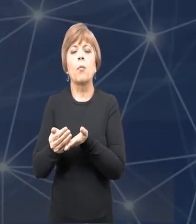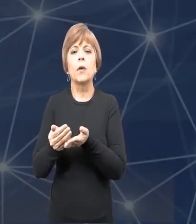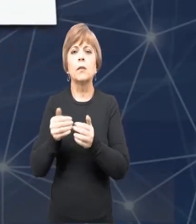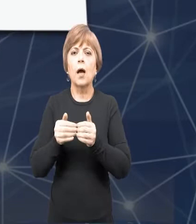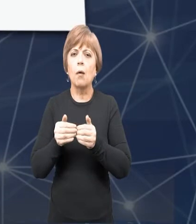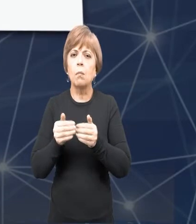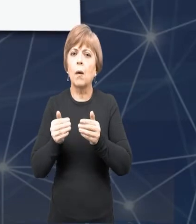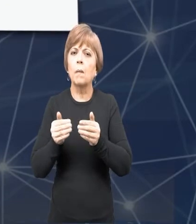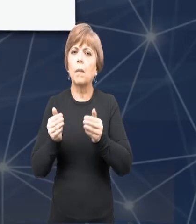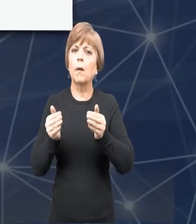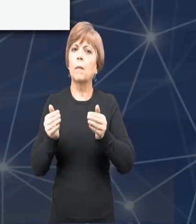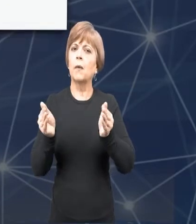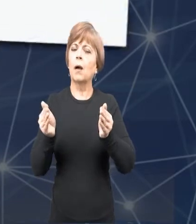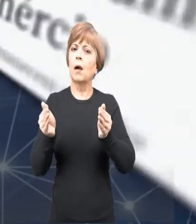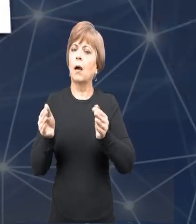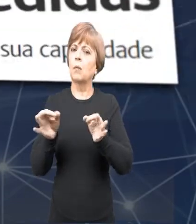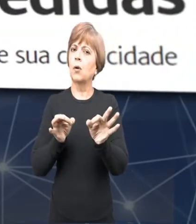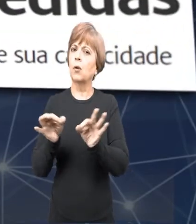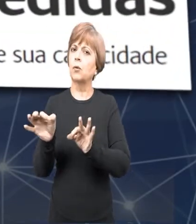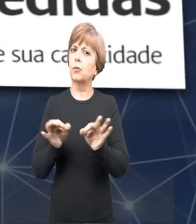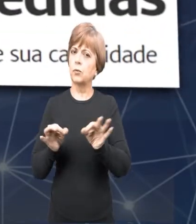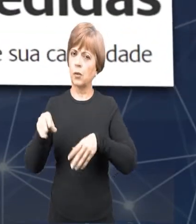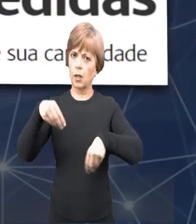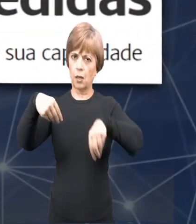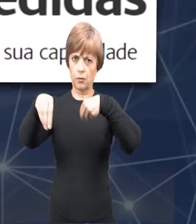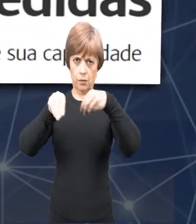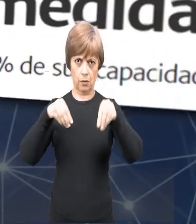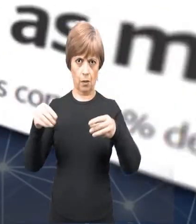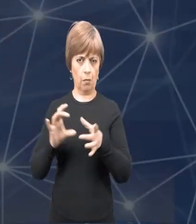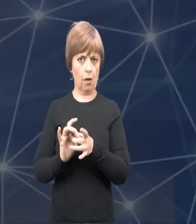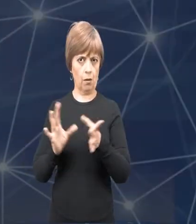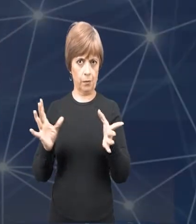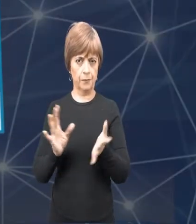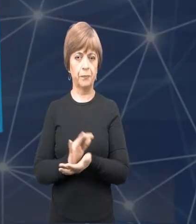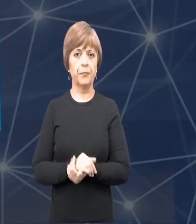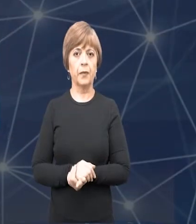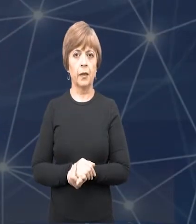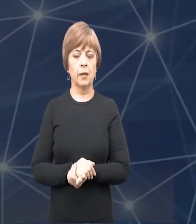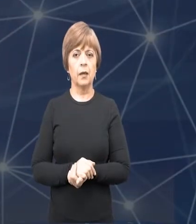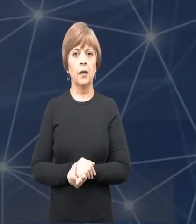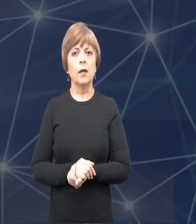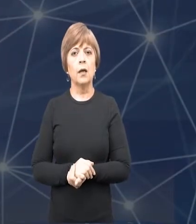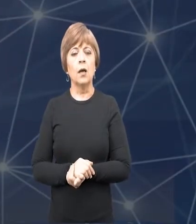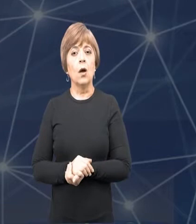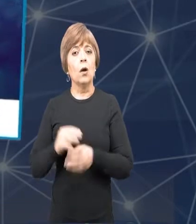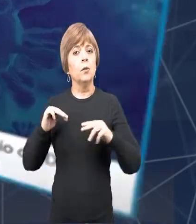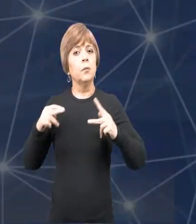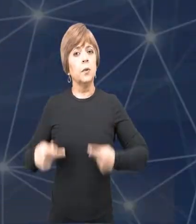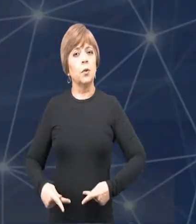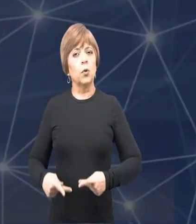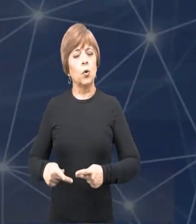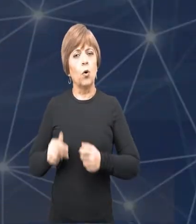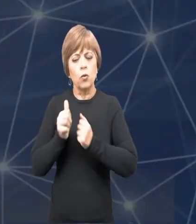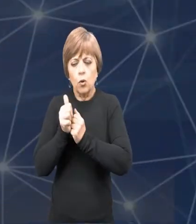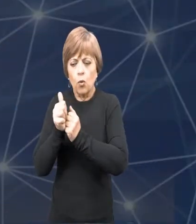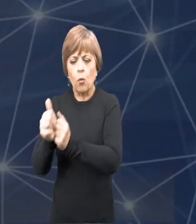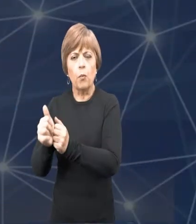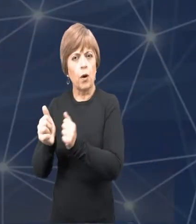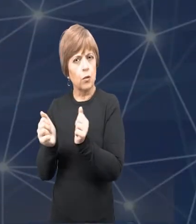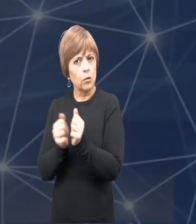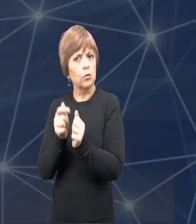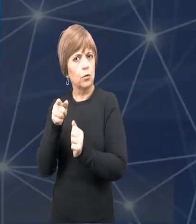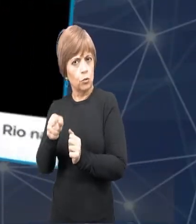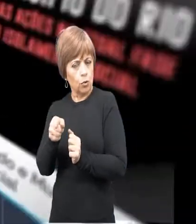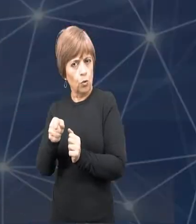flexibilizar essas medidas restritivas de direitos. O Ministério Público vem acompanhando de perto